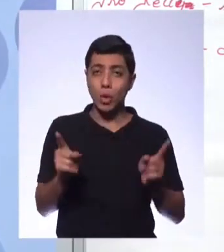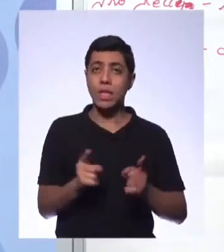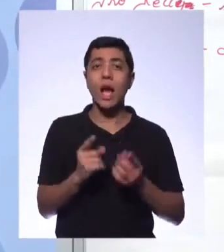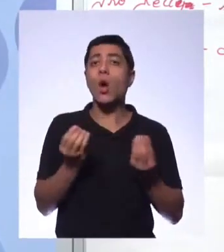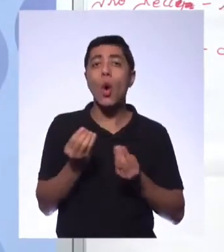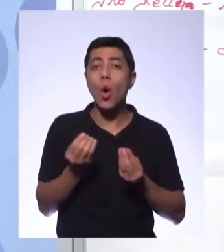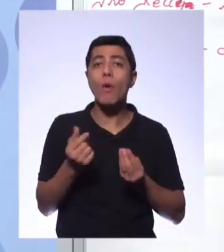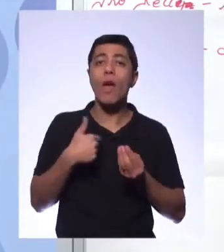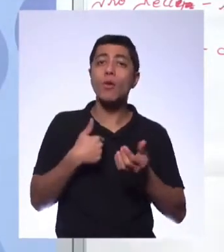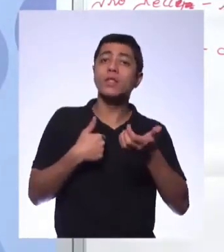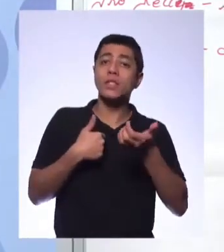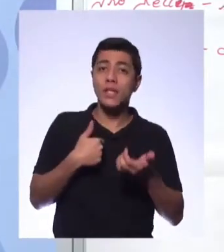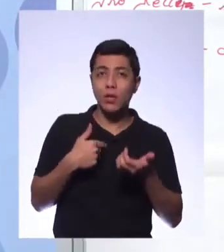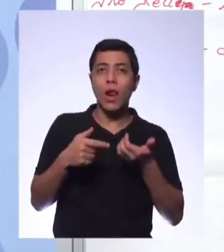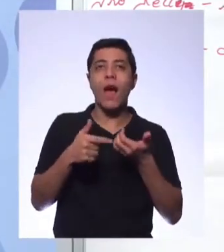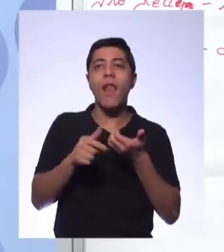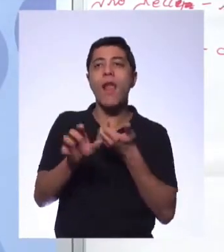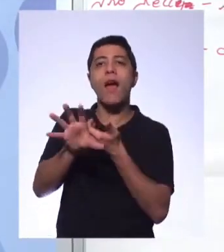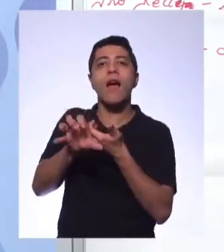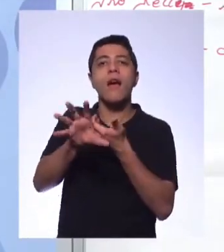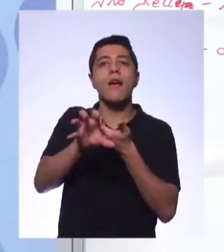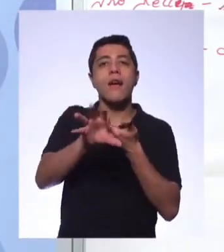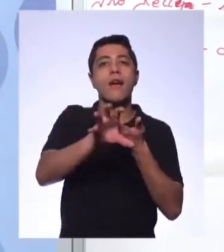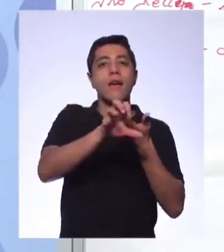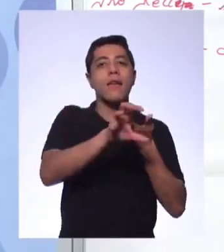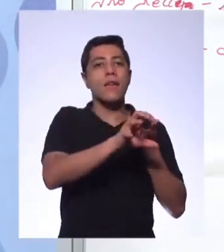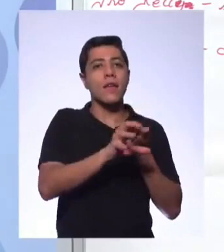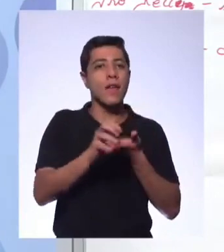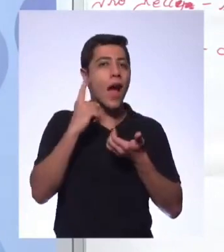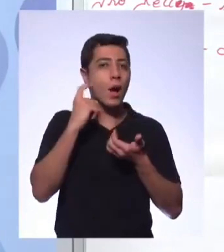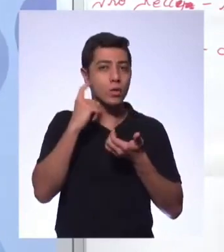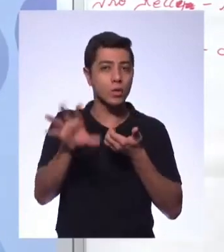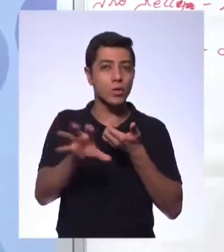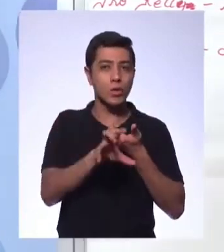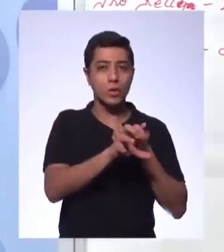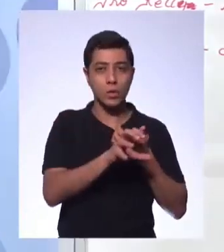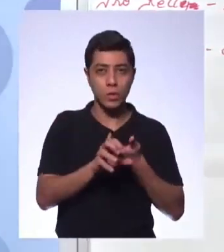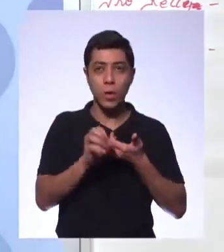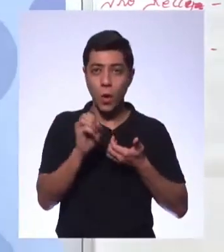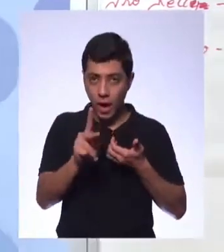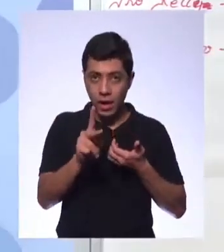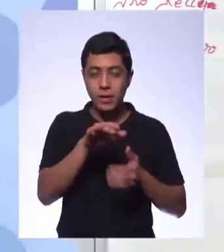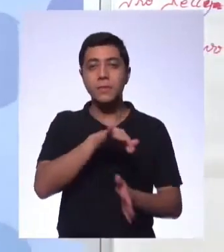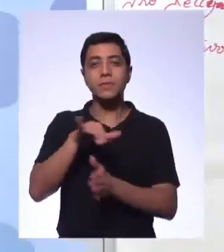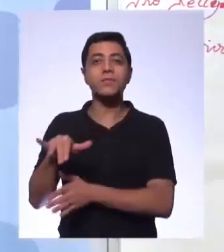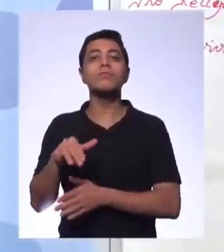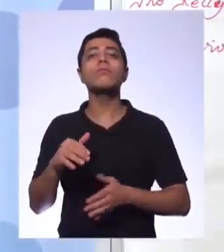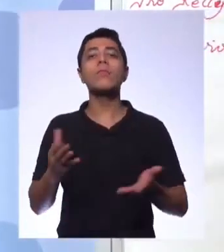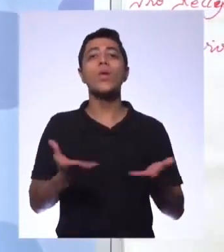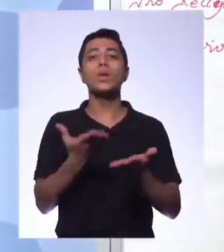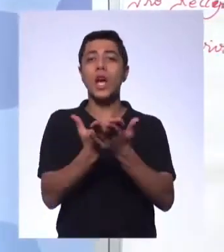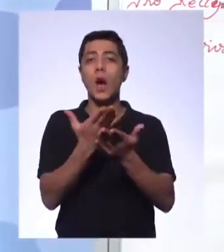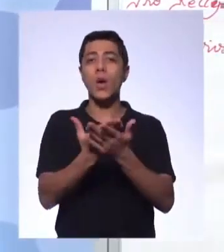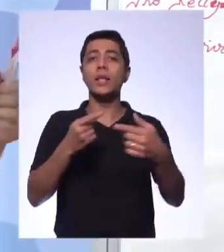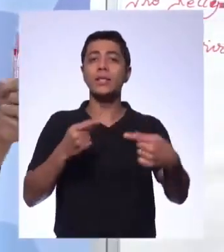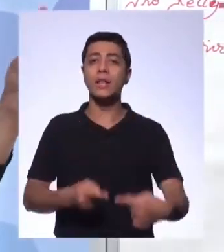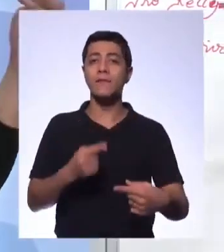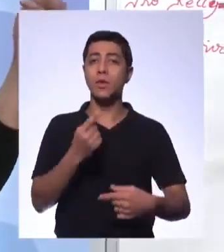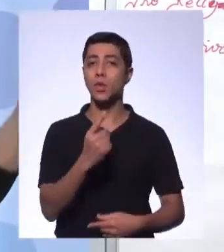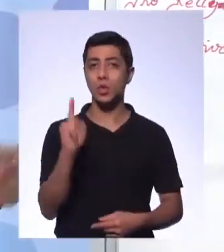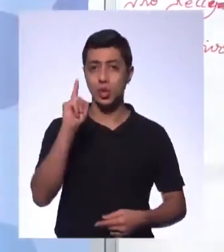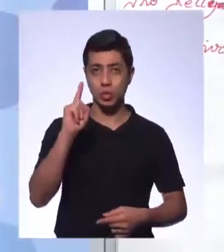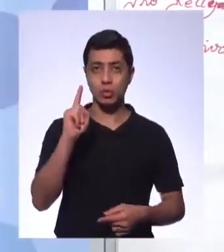do meu celular, tá bom? Vamos pensar nisso, tá? E um último desafio da aula de hoje, depois, né, de todas